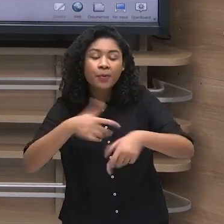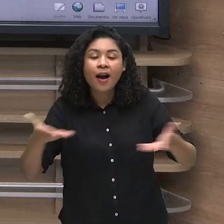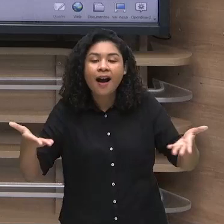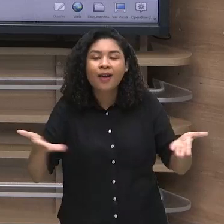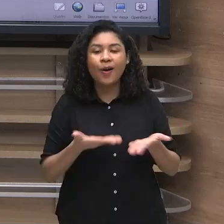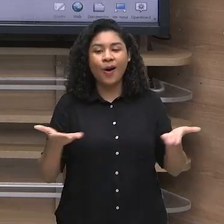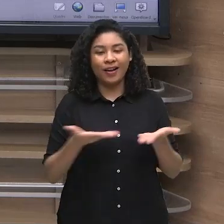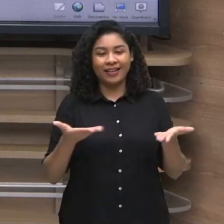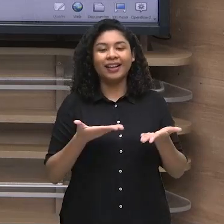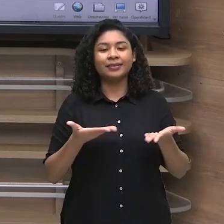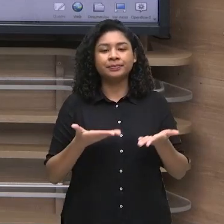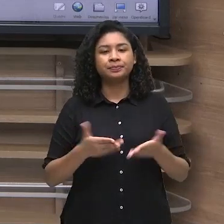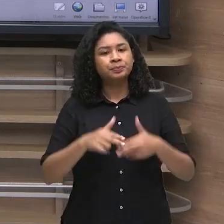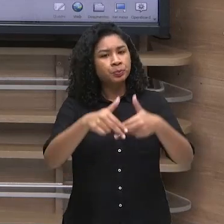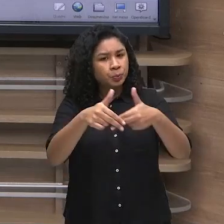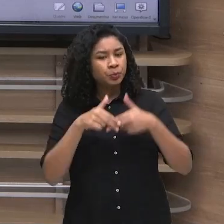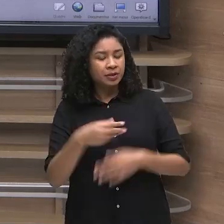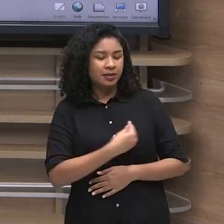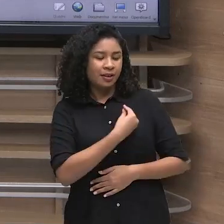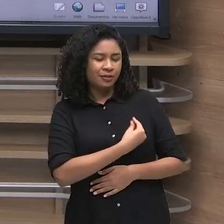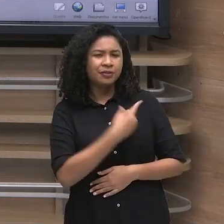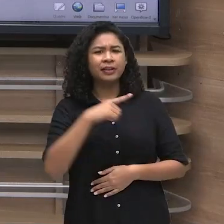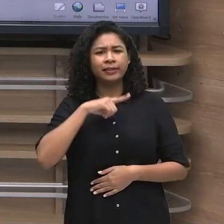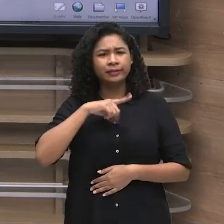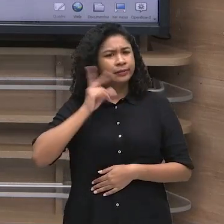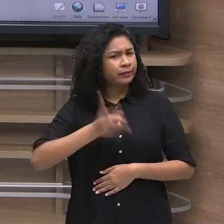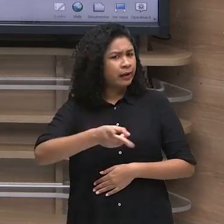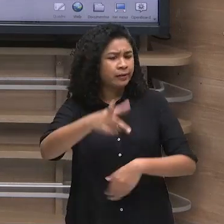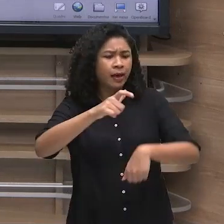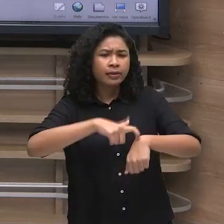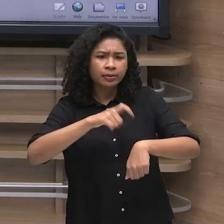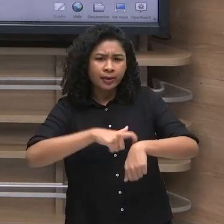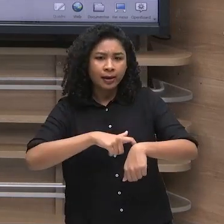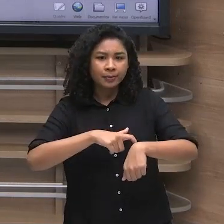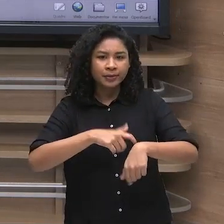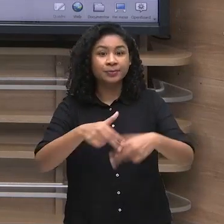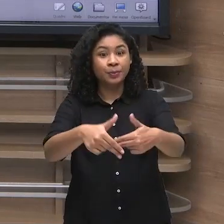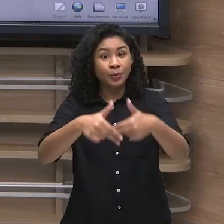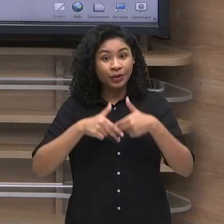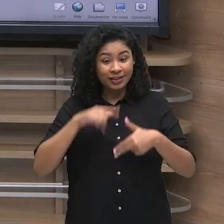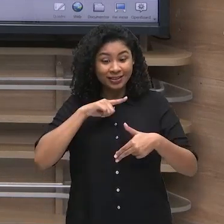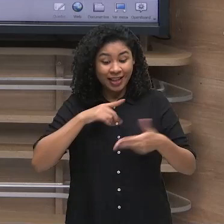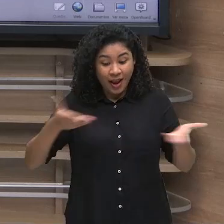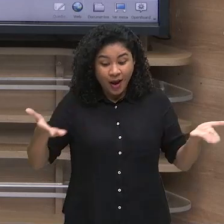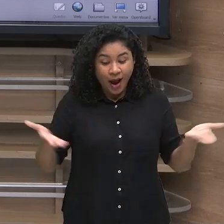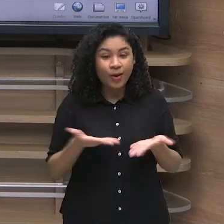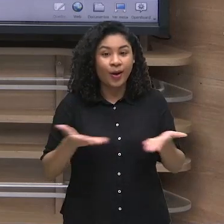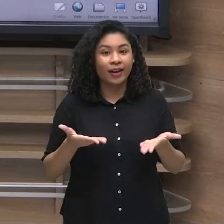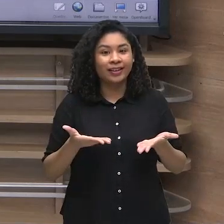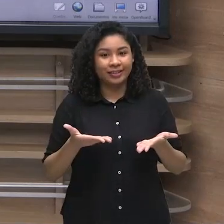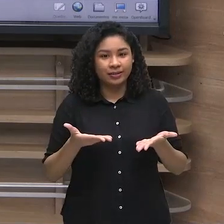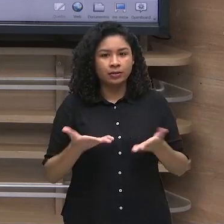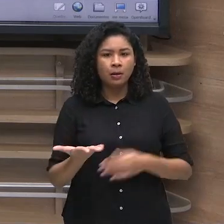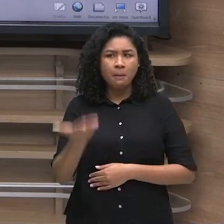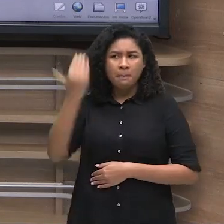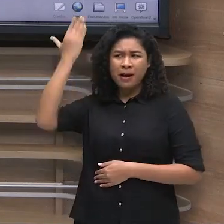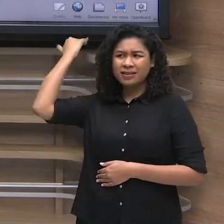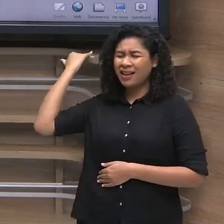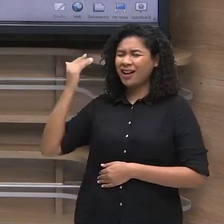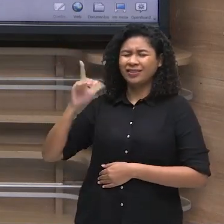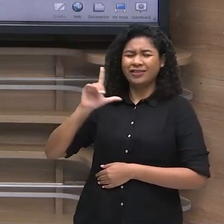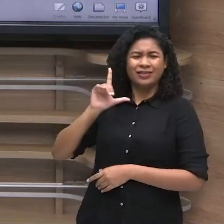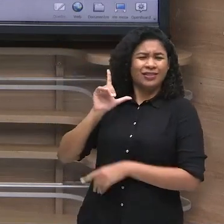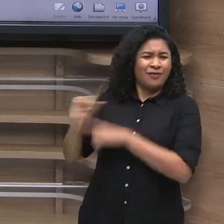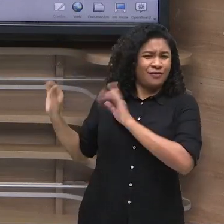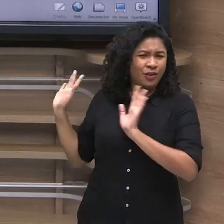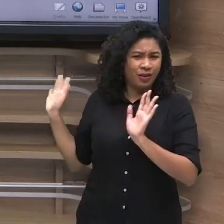A vida é constituída, é feita de tempo. E que tempo é que nós temos? Esse, o presente. O passado já foi,